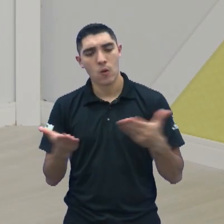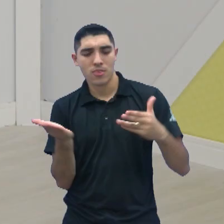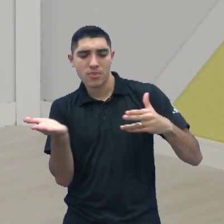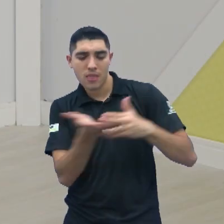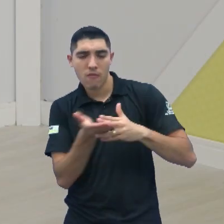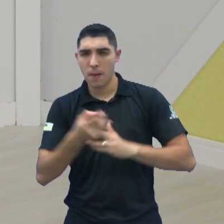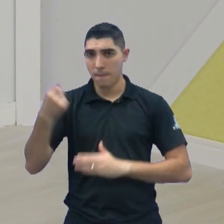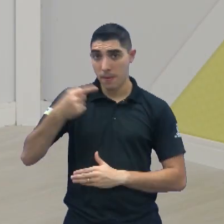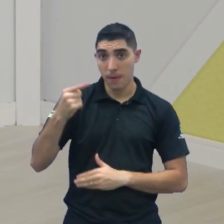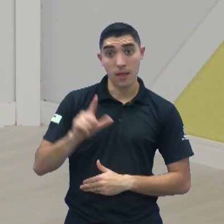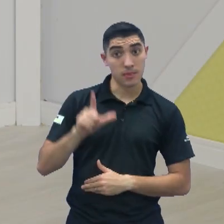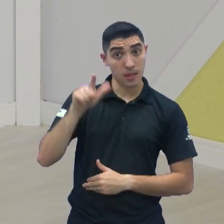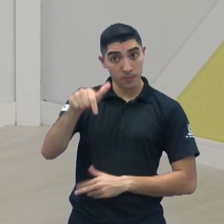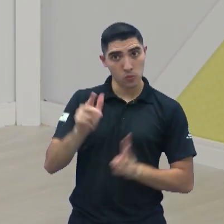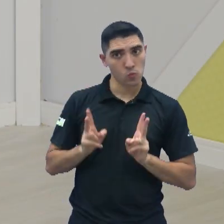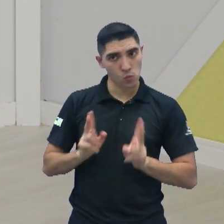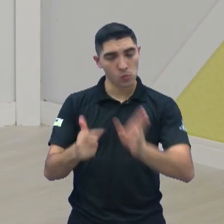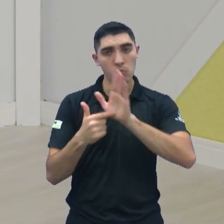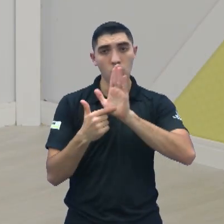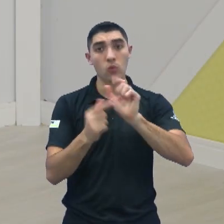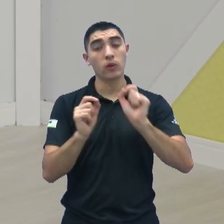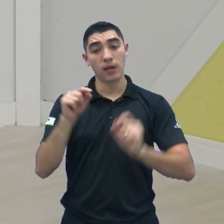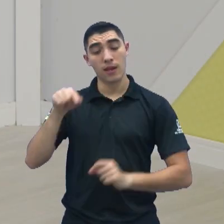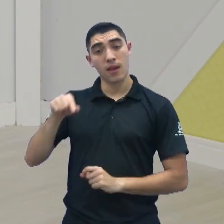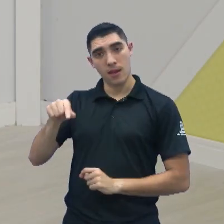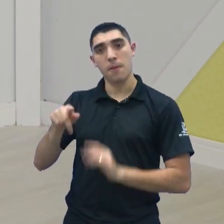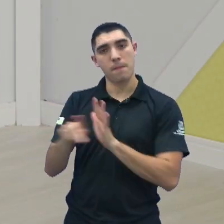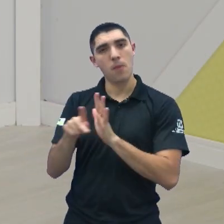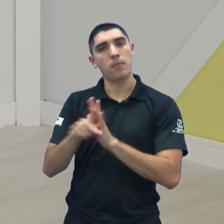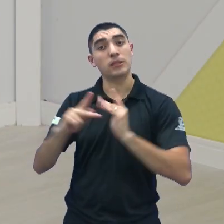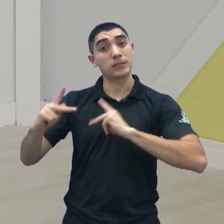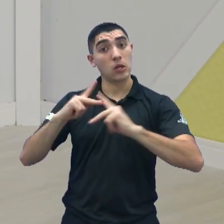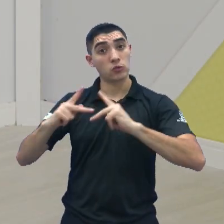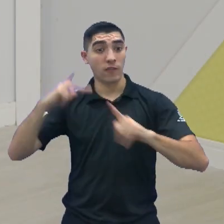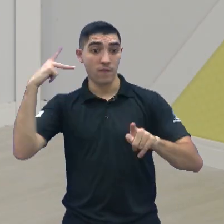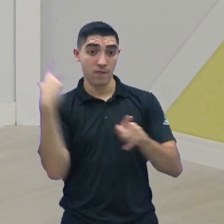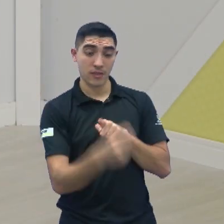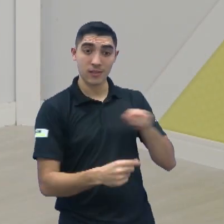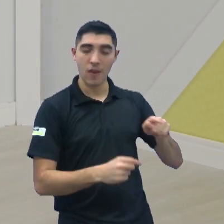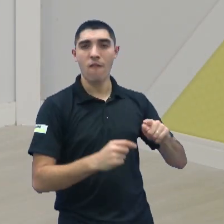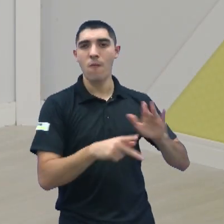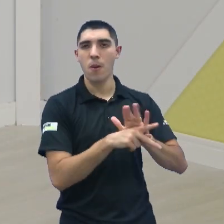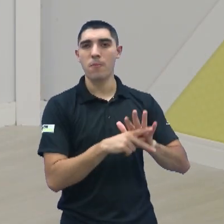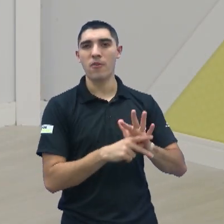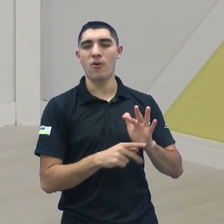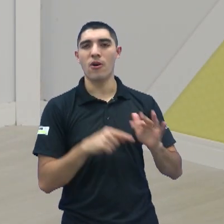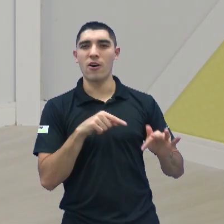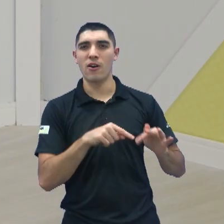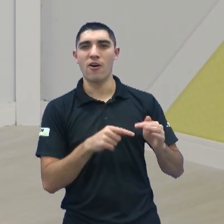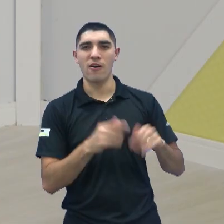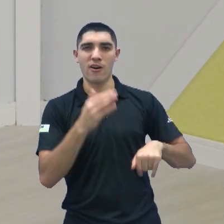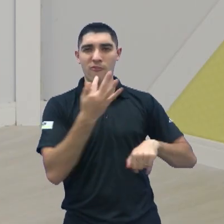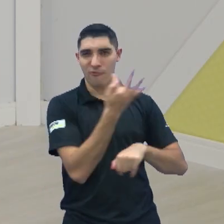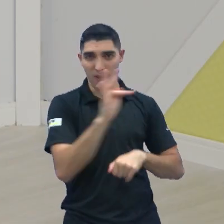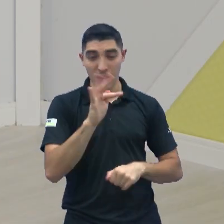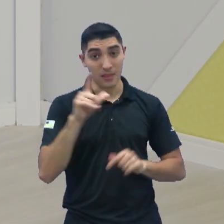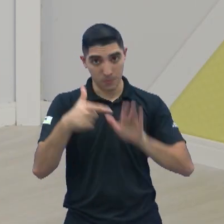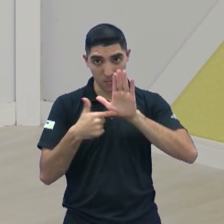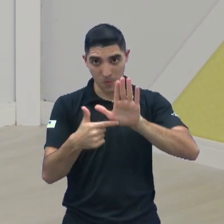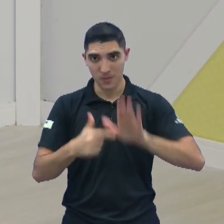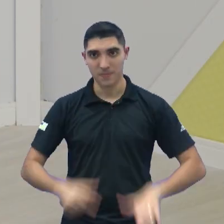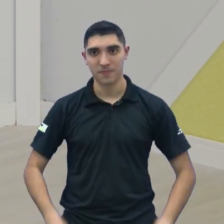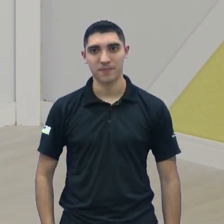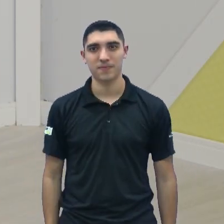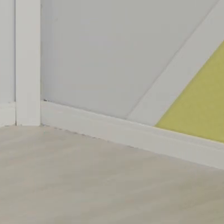primeiro intervalo do dia. Na volta, vamos falar tudo sobre a vitória do São José em cima de Franca no Campeonato Paulista na fase de realinhamento. Não sai daí, já